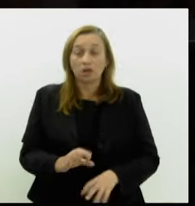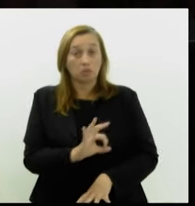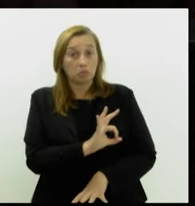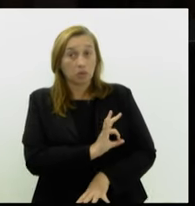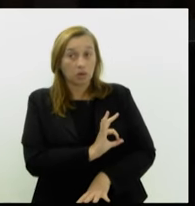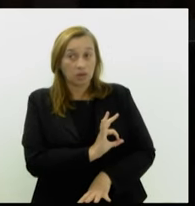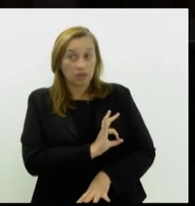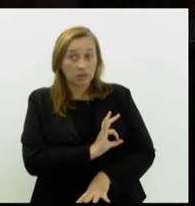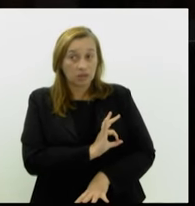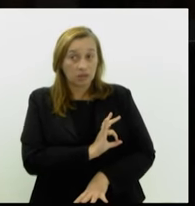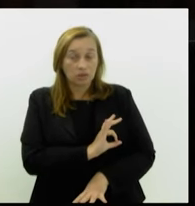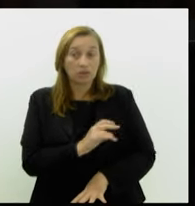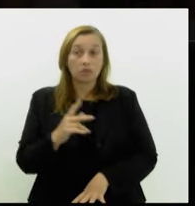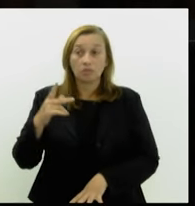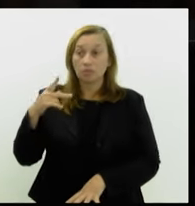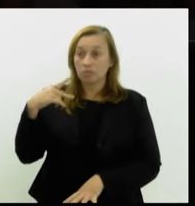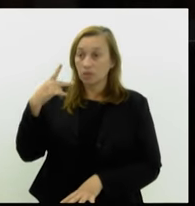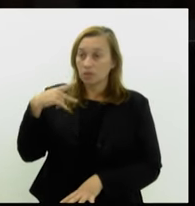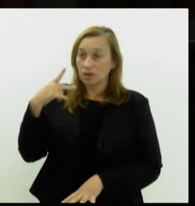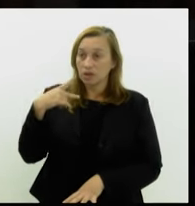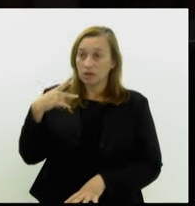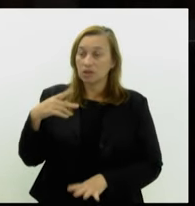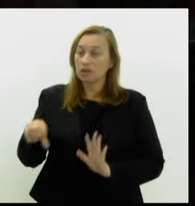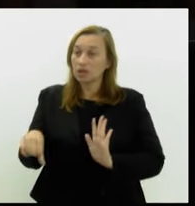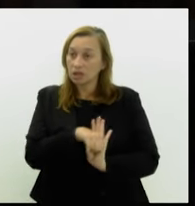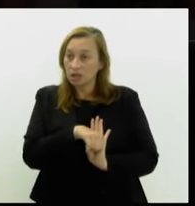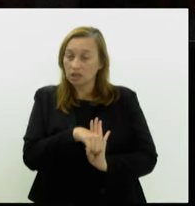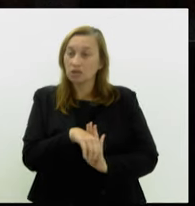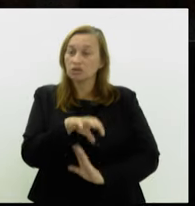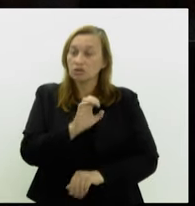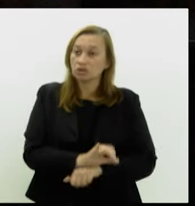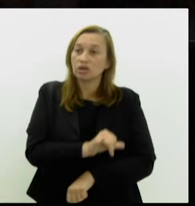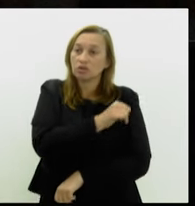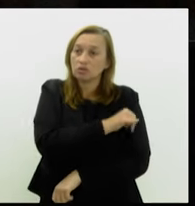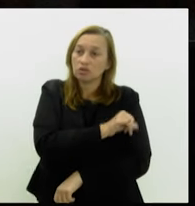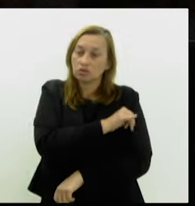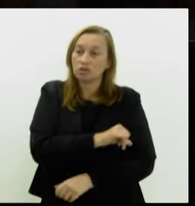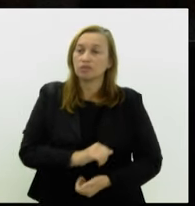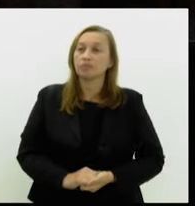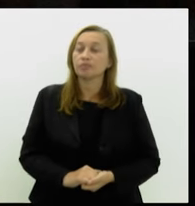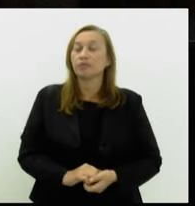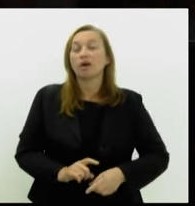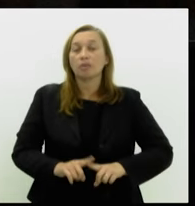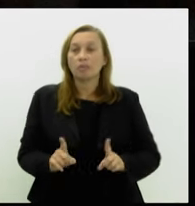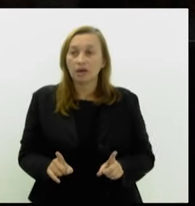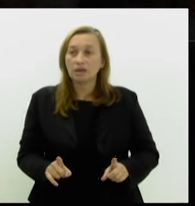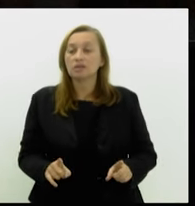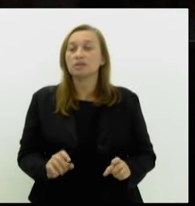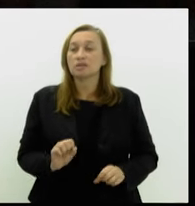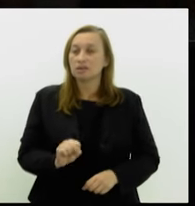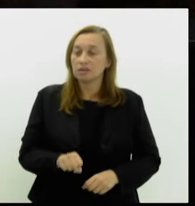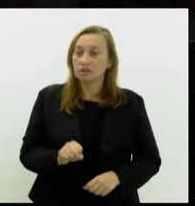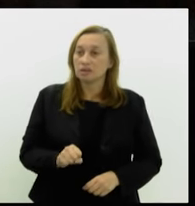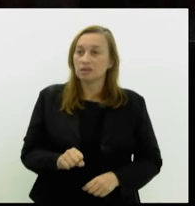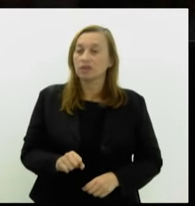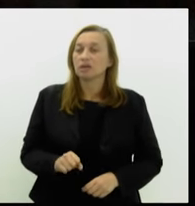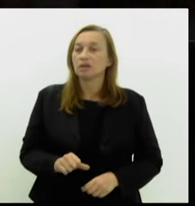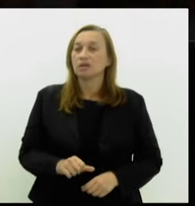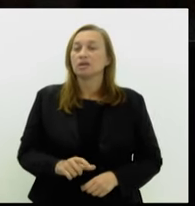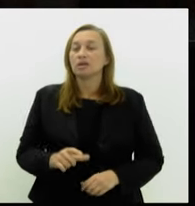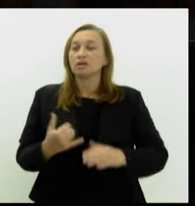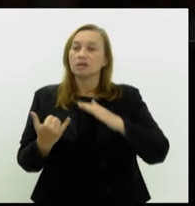polícia, política e crime no Estado do Rio de Janeiro, mas que garanta, sim, que tenhamos